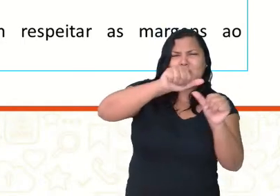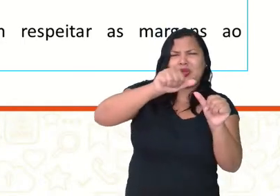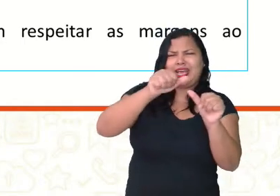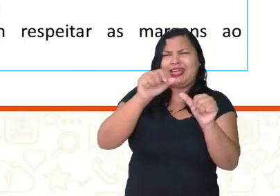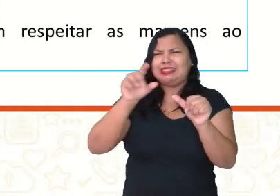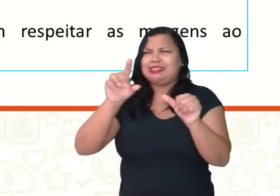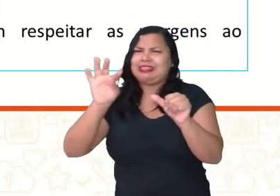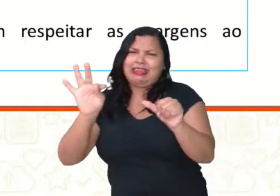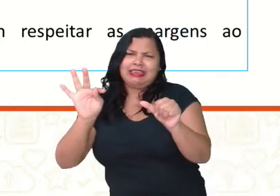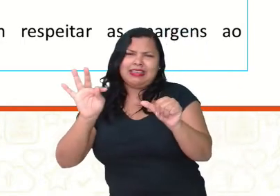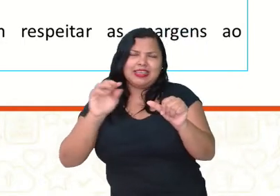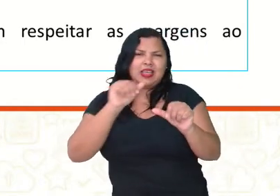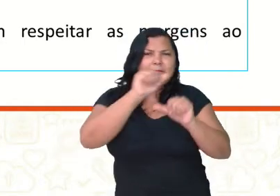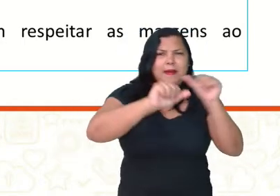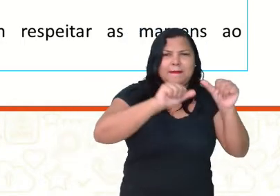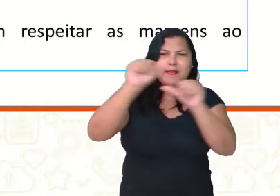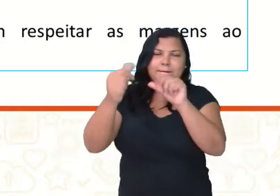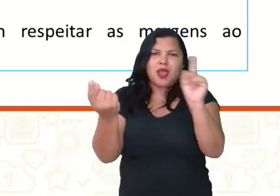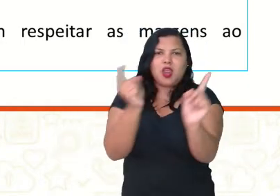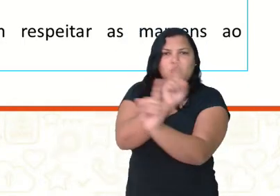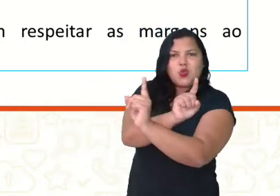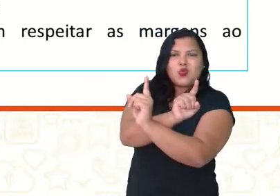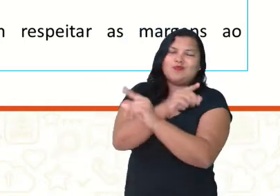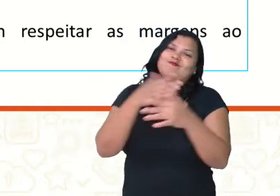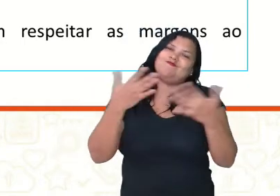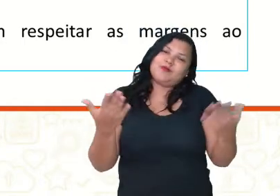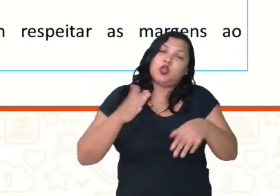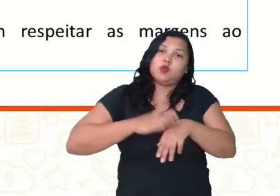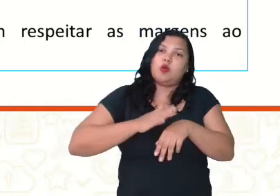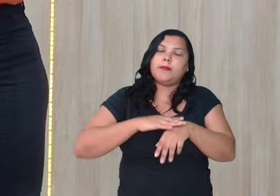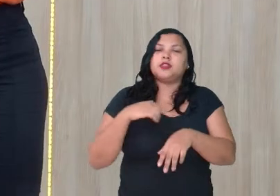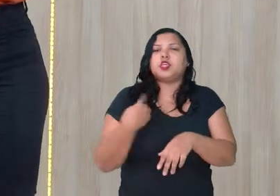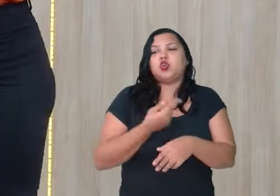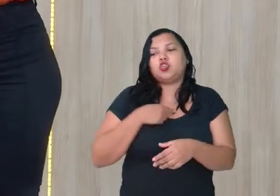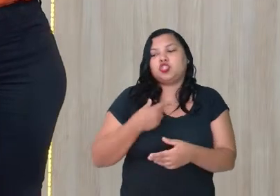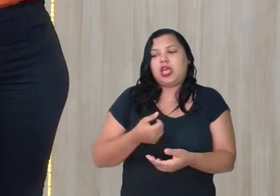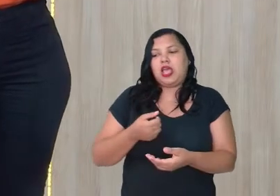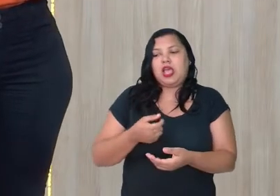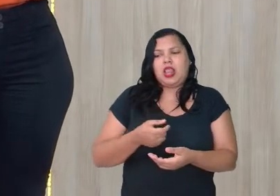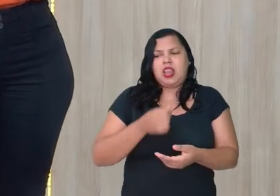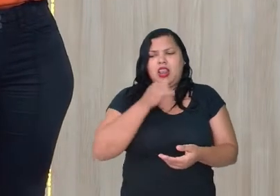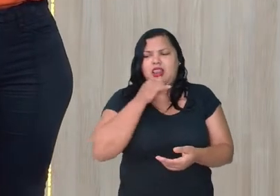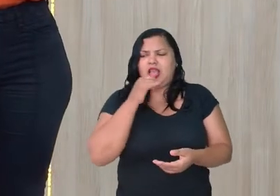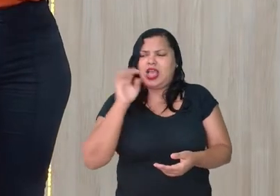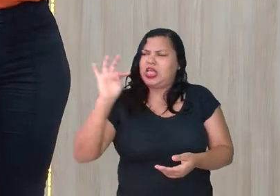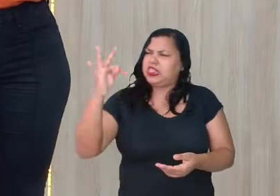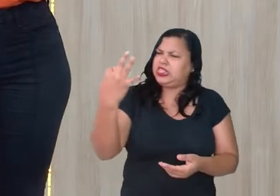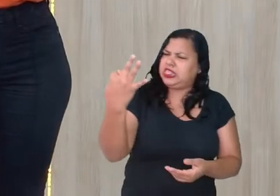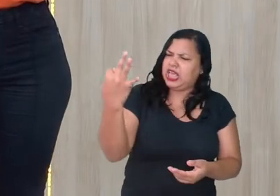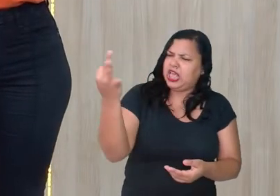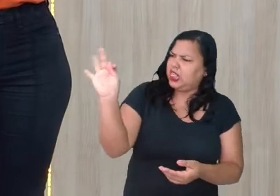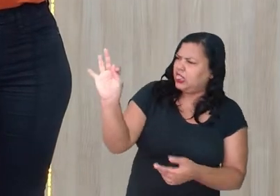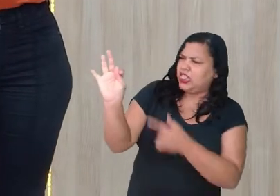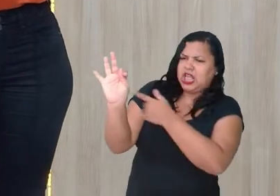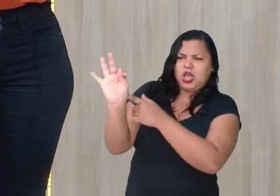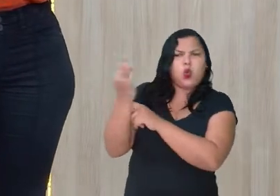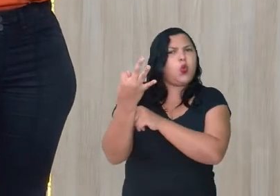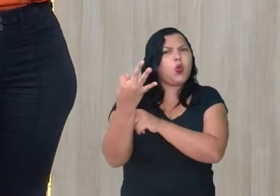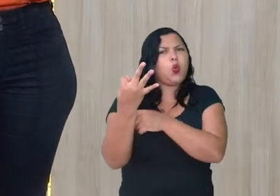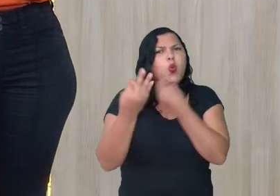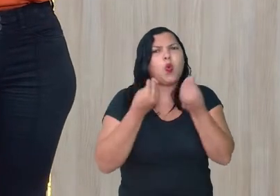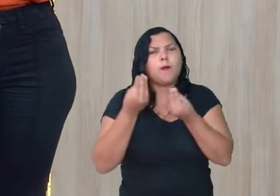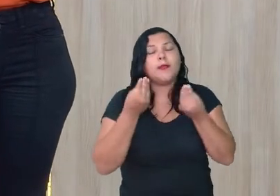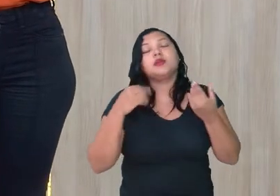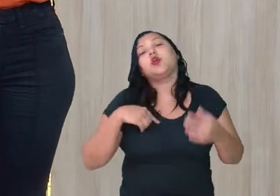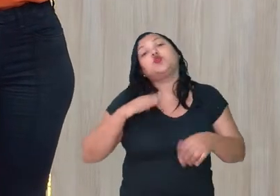palavras, inverte a ordem das letras. Quando a gente está alfabetizando, não sei se vocês, né? Vamos retomar. Quando a gente está alfabetizando,